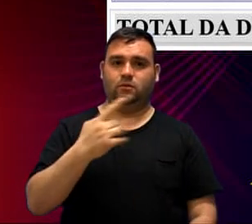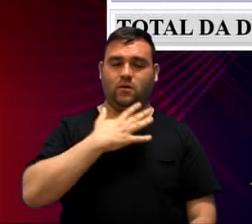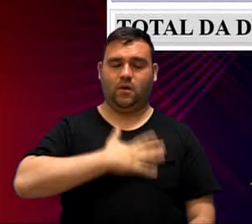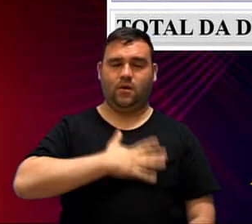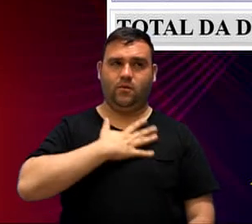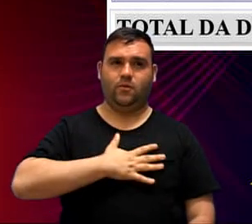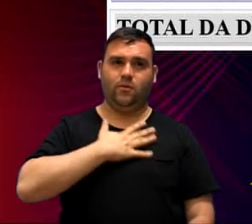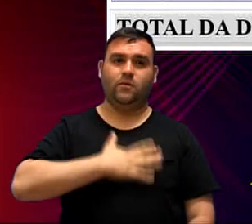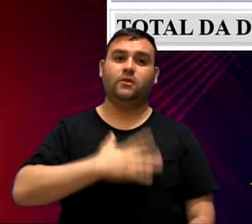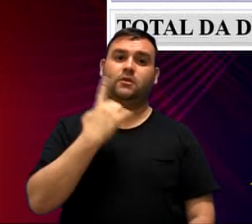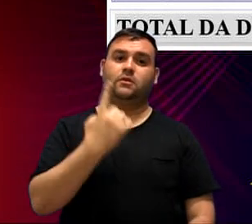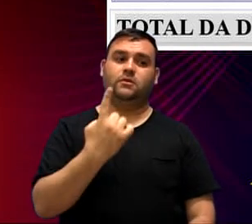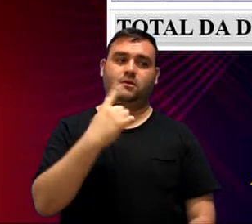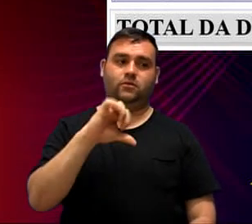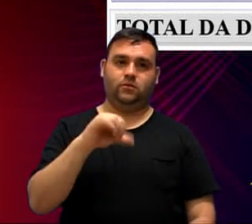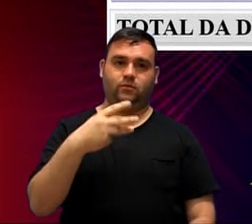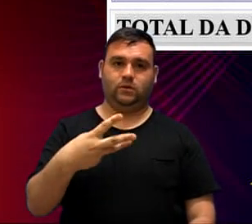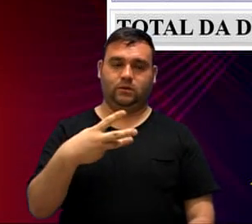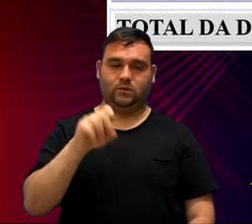agosto, é de